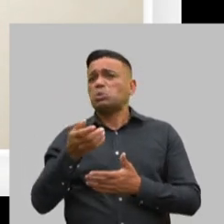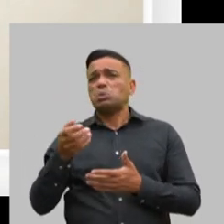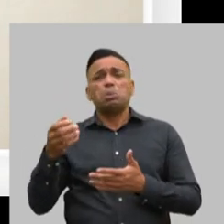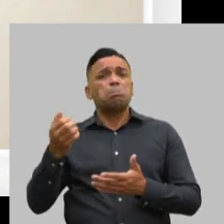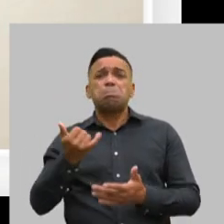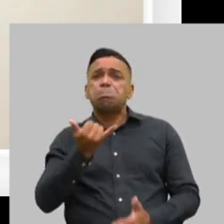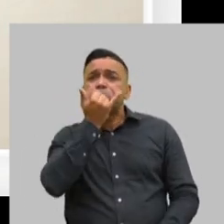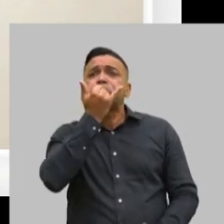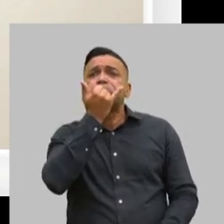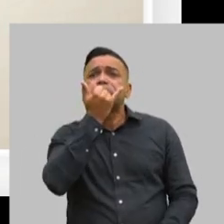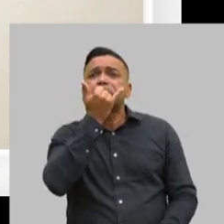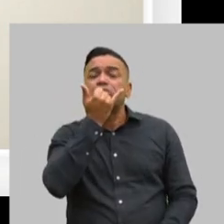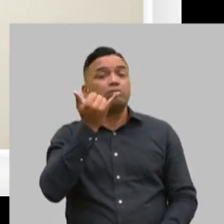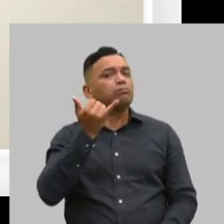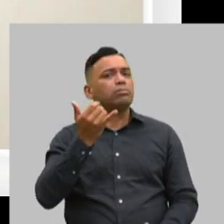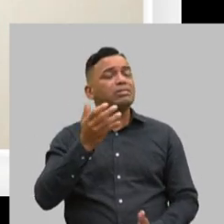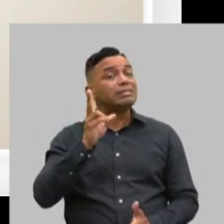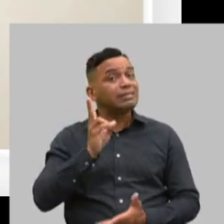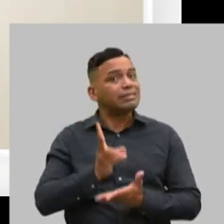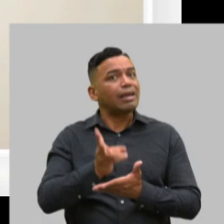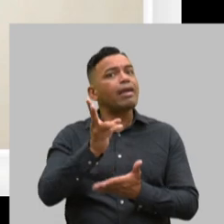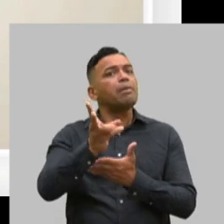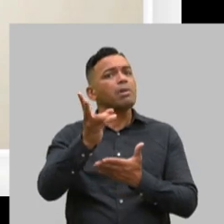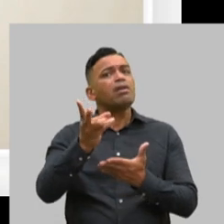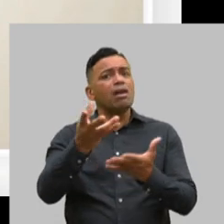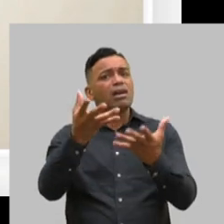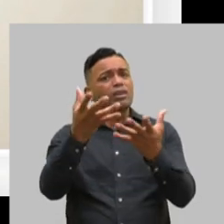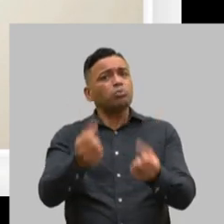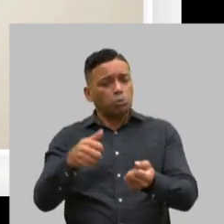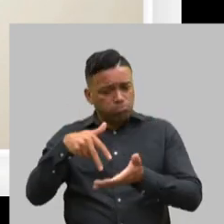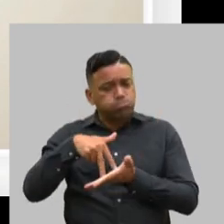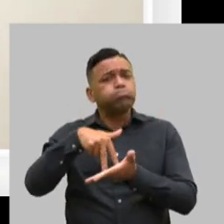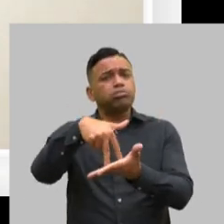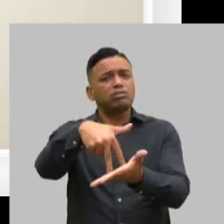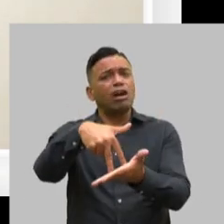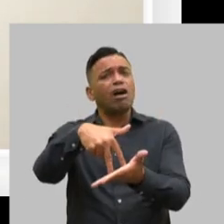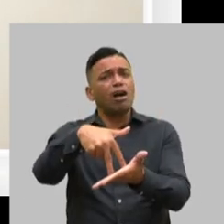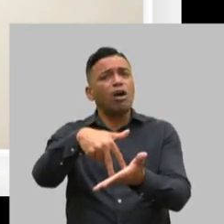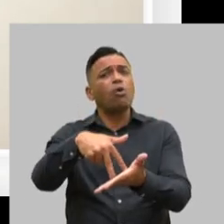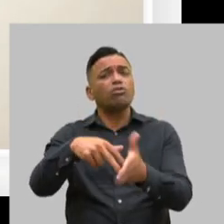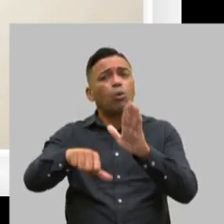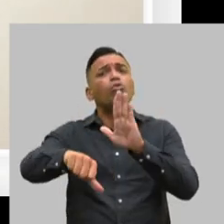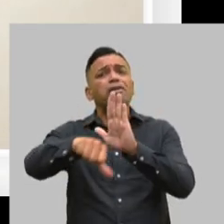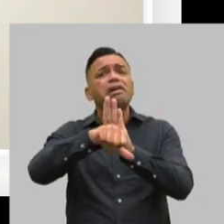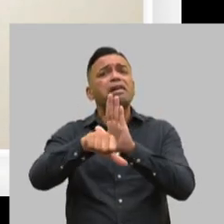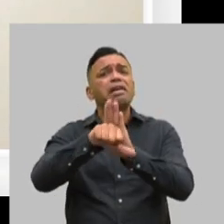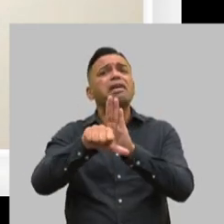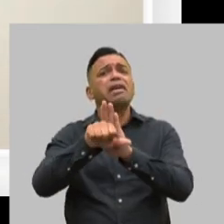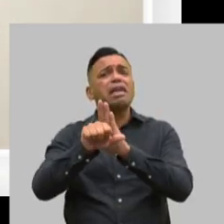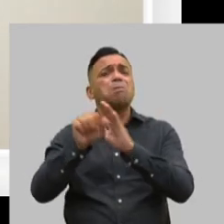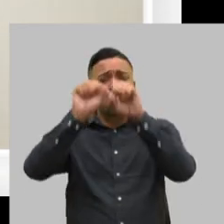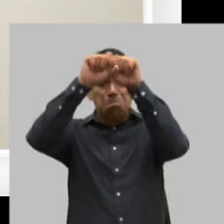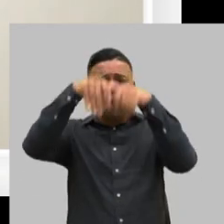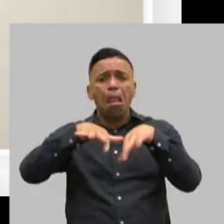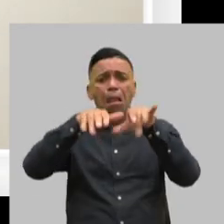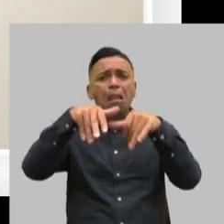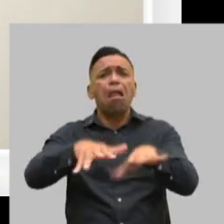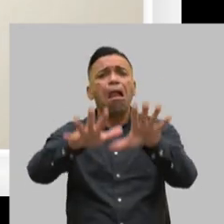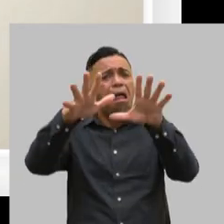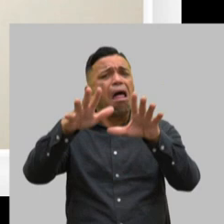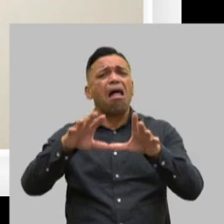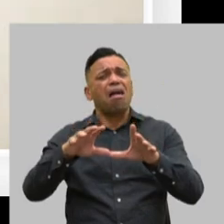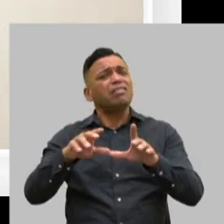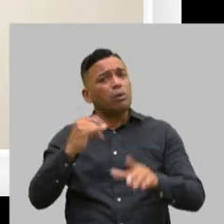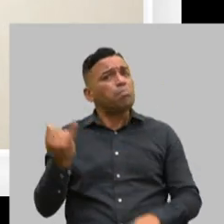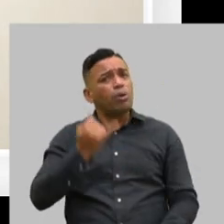fatalidade, não. Ele sempre assumiu a posição de que aquilo foi um crime. E isso foi muito importante para nós,